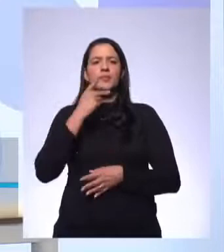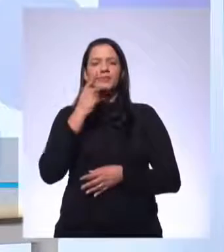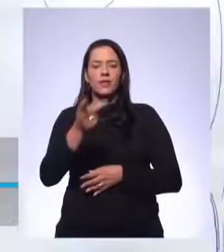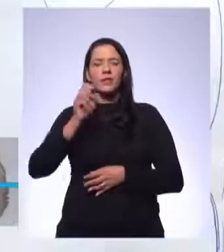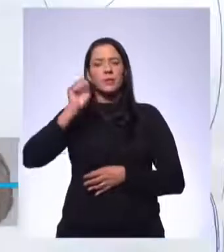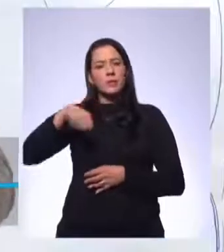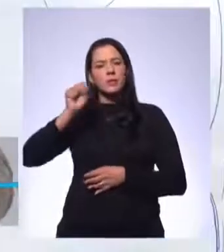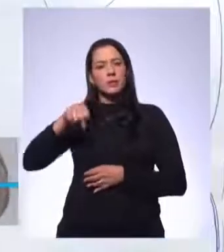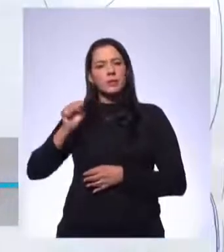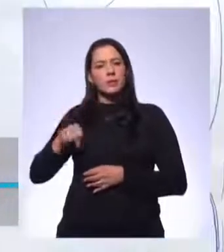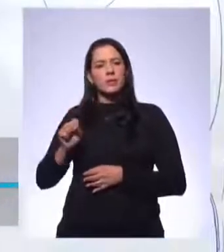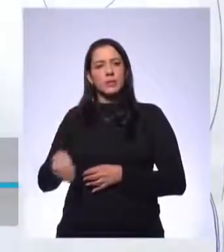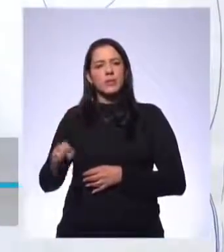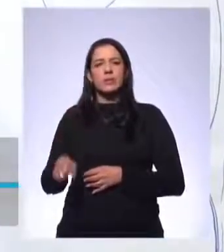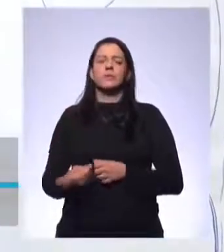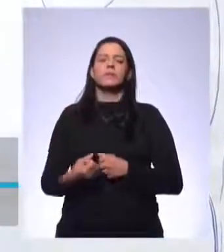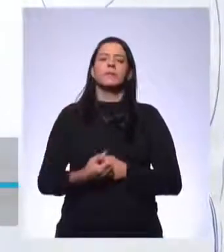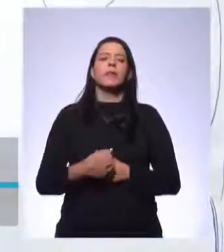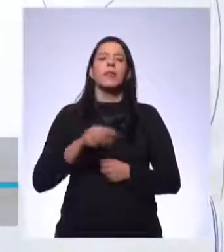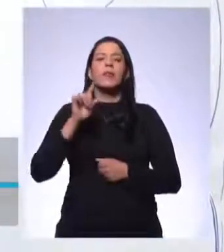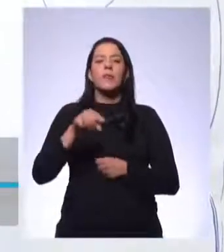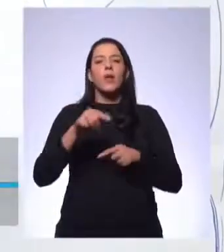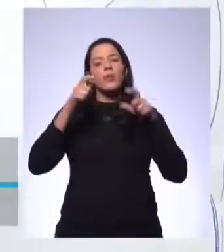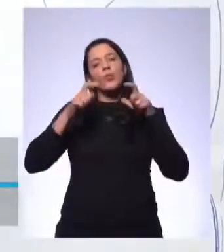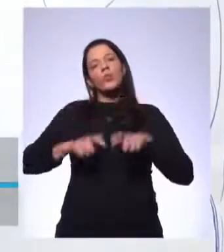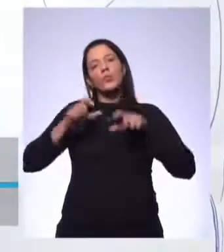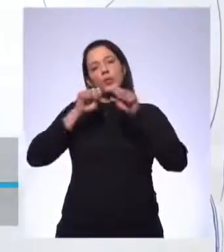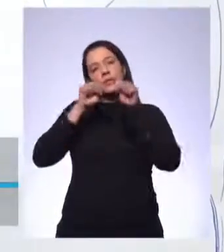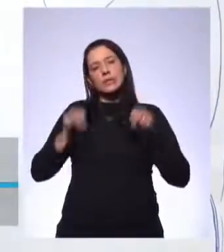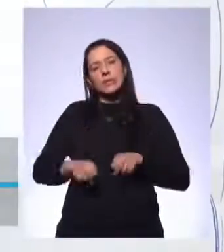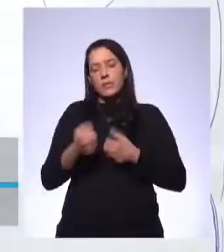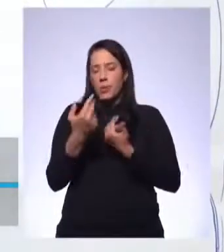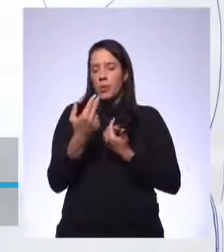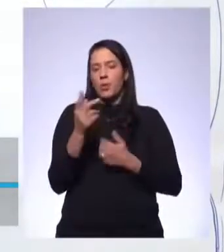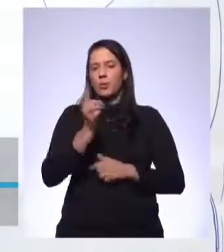mesmo sistema. Então, não Rafael, no mesmo tá. sistema.